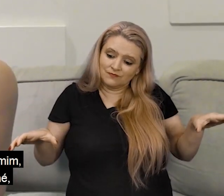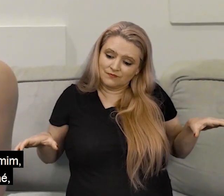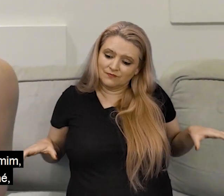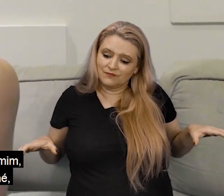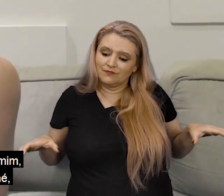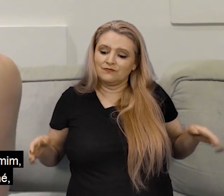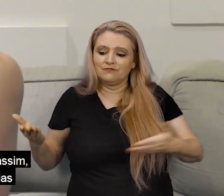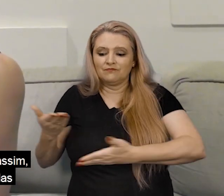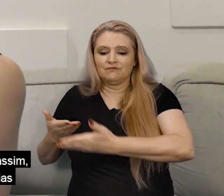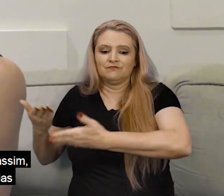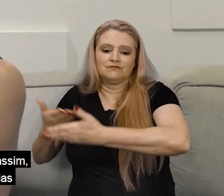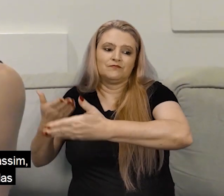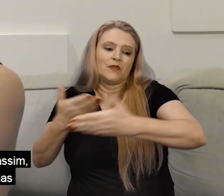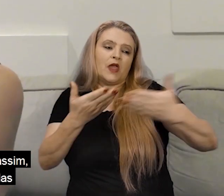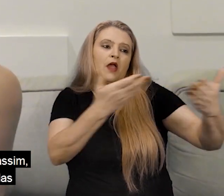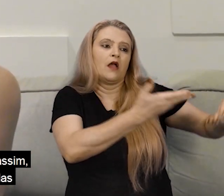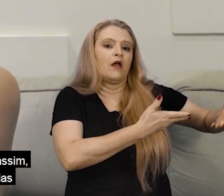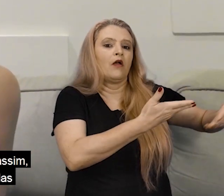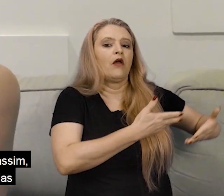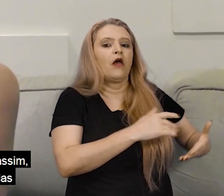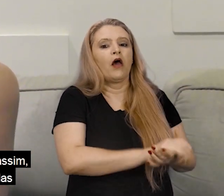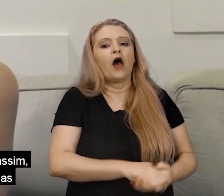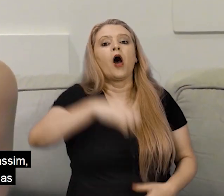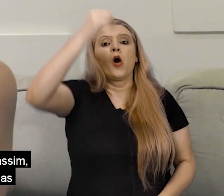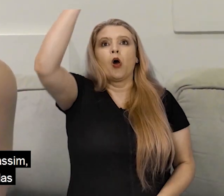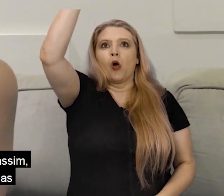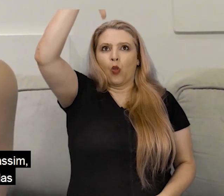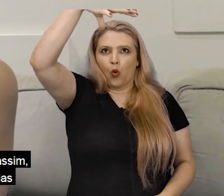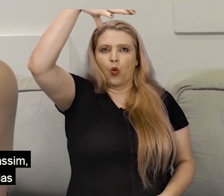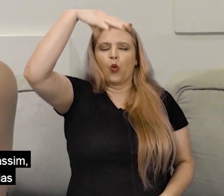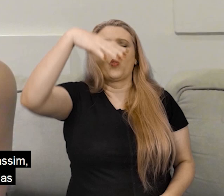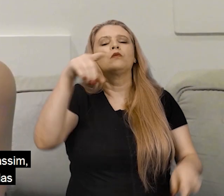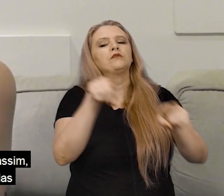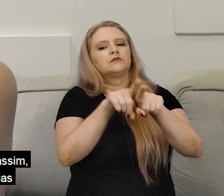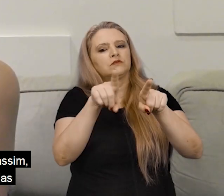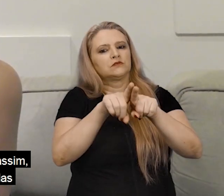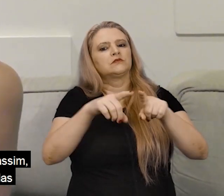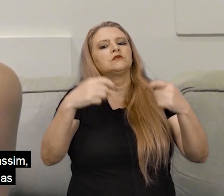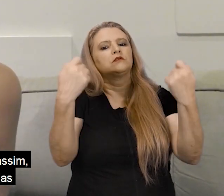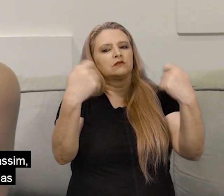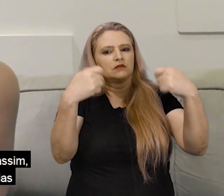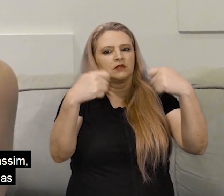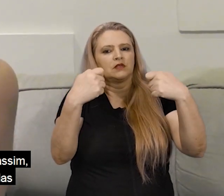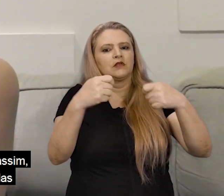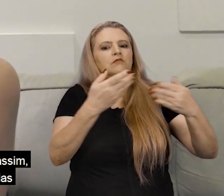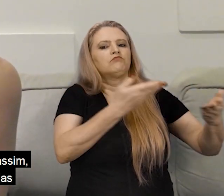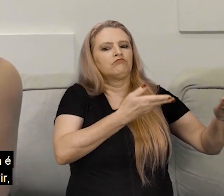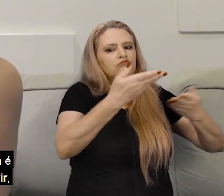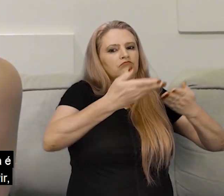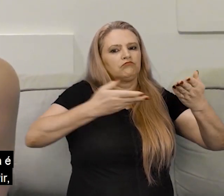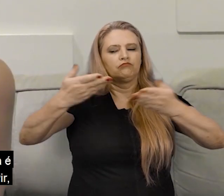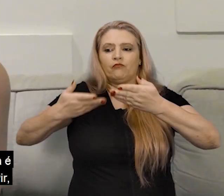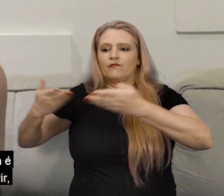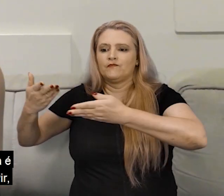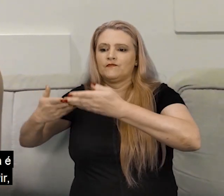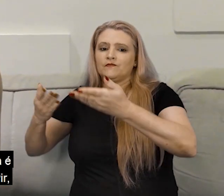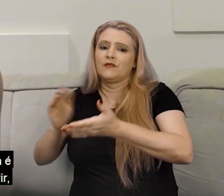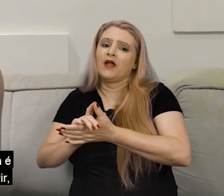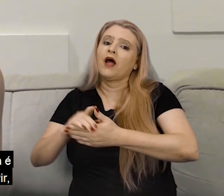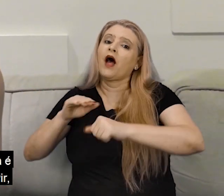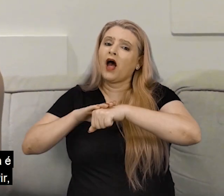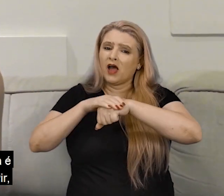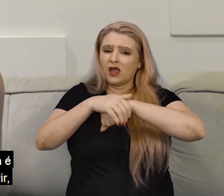também é acessibilidade, né? Então acaba que uma rua escura pra mim. E assim, eu saio à noite, eu sou muito independente, mas de noite já